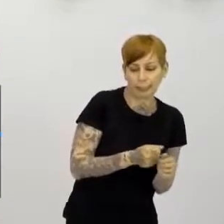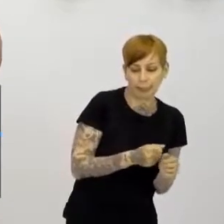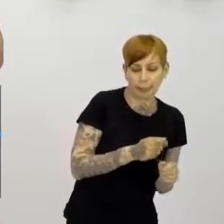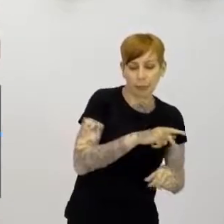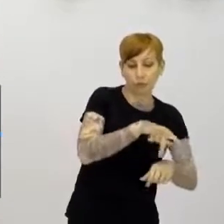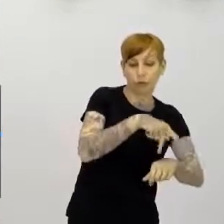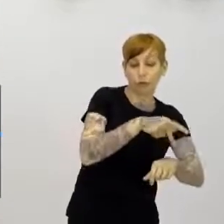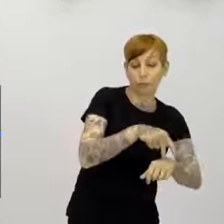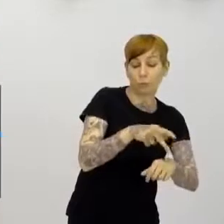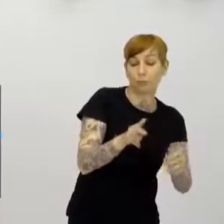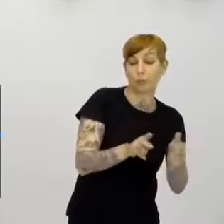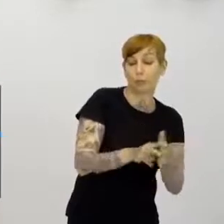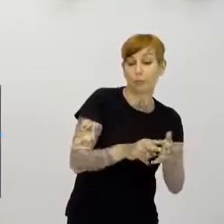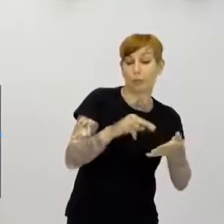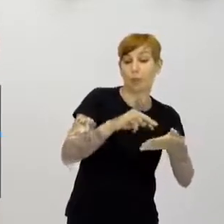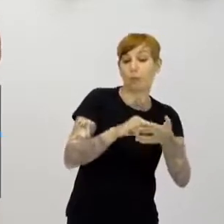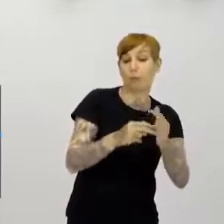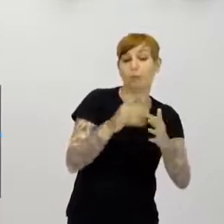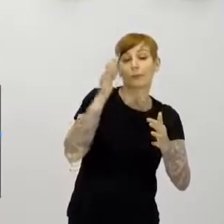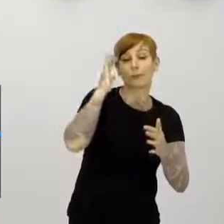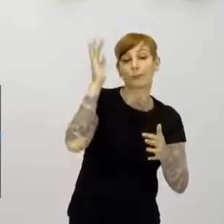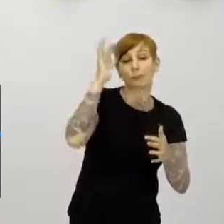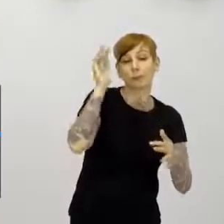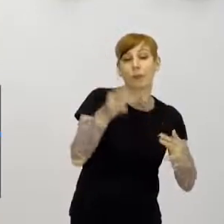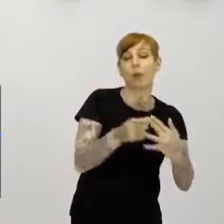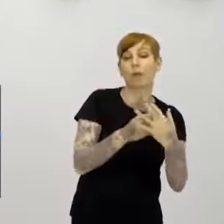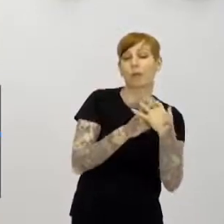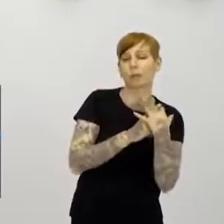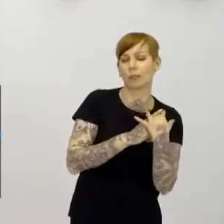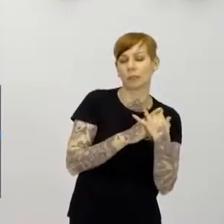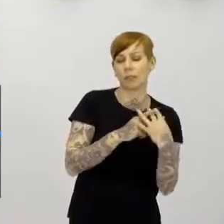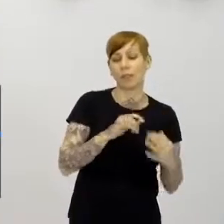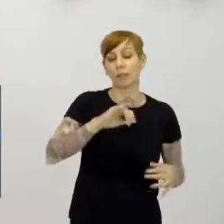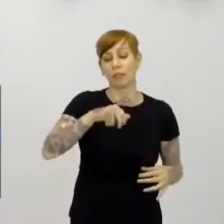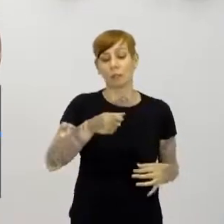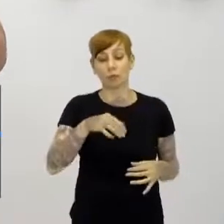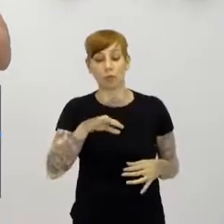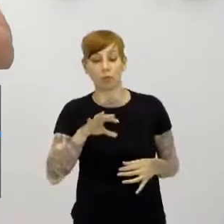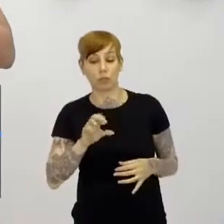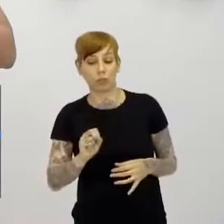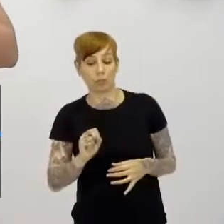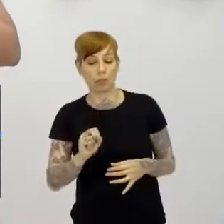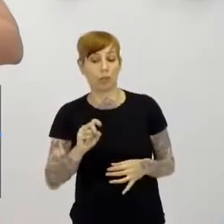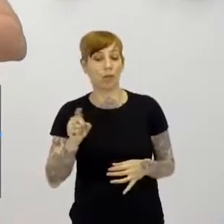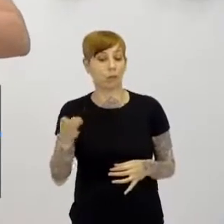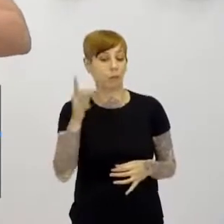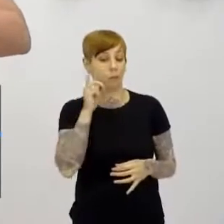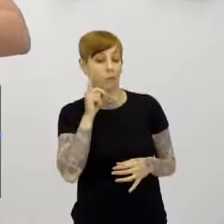isso já começa a ser um grande estranhamento entre Jânio Quadros,